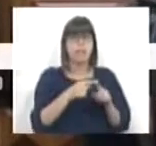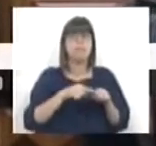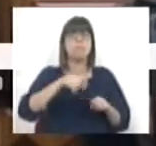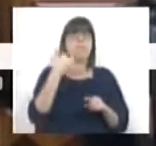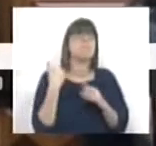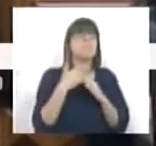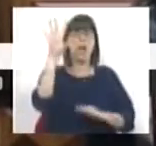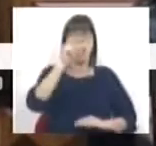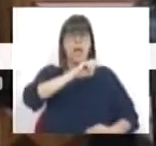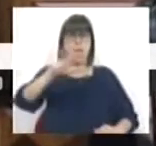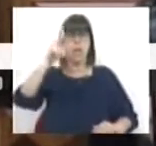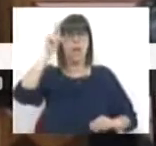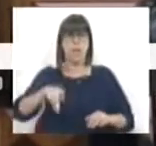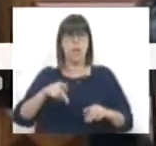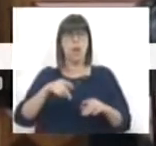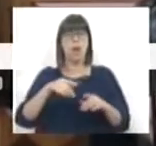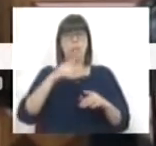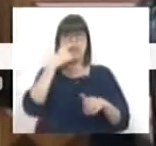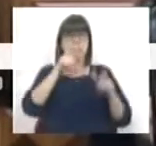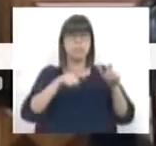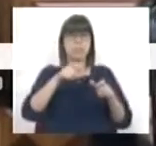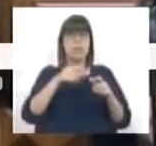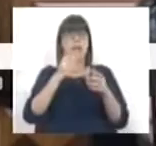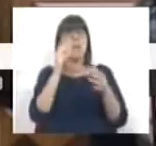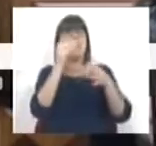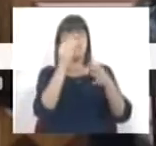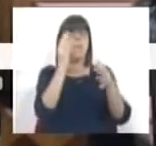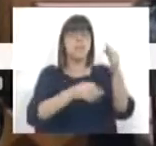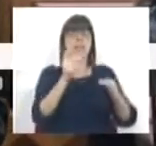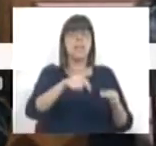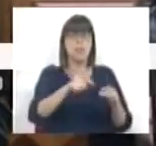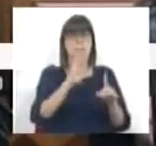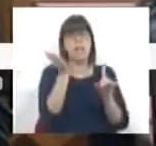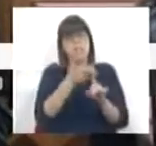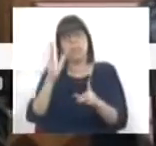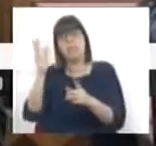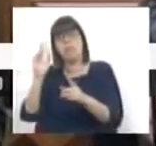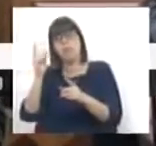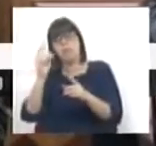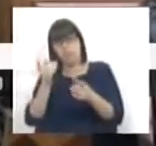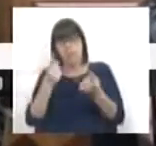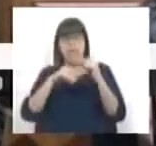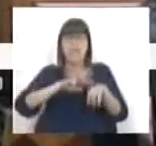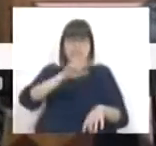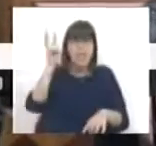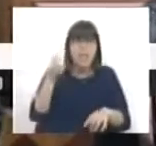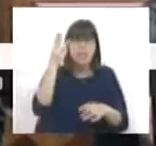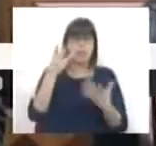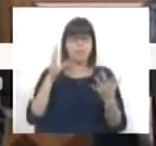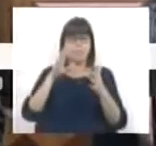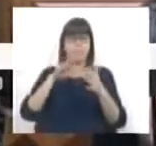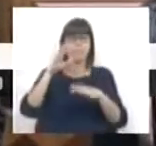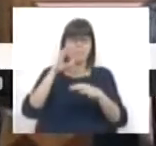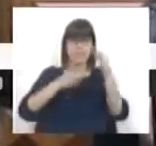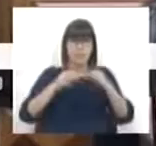300 quilômetros para ações cíveis e criminais mais de três horas e meia caminho senhores resultados do mapa